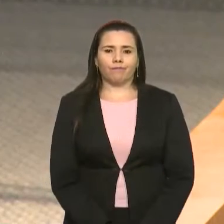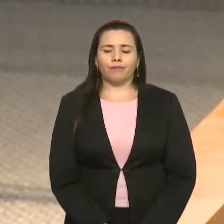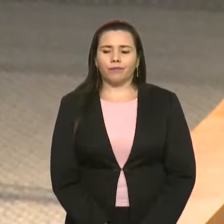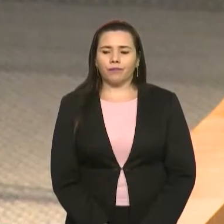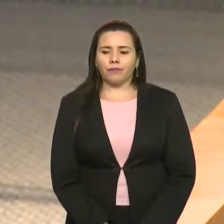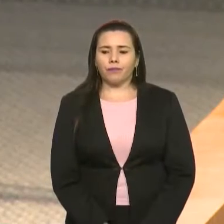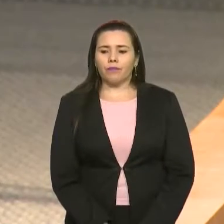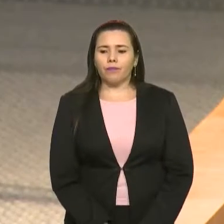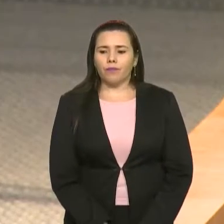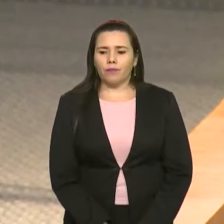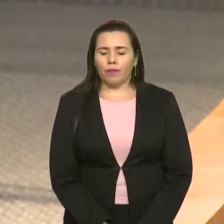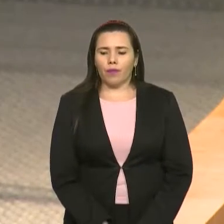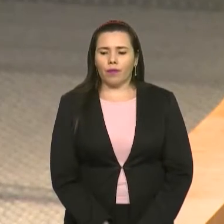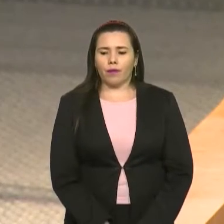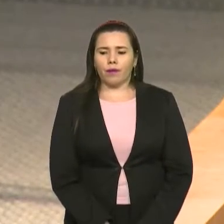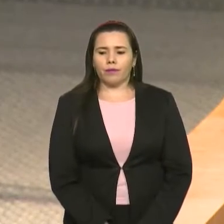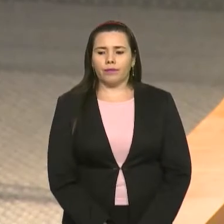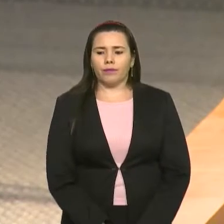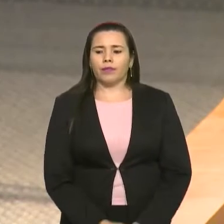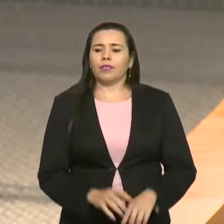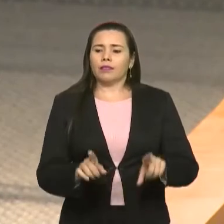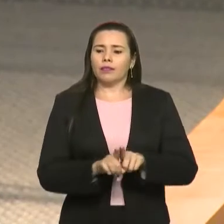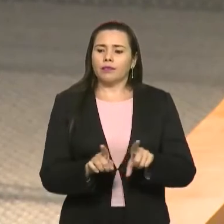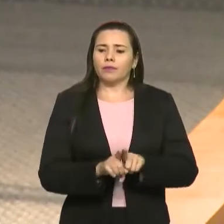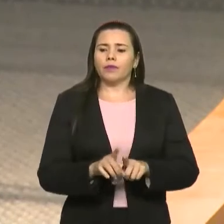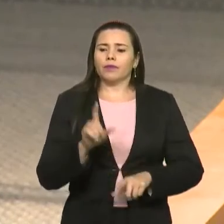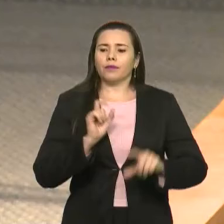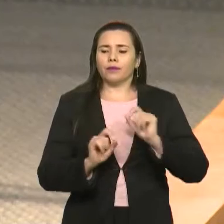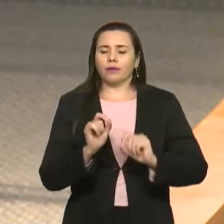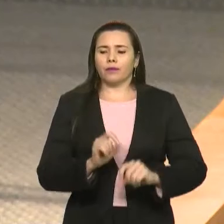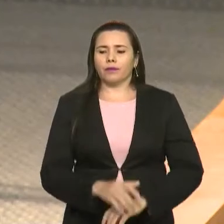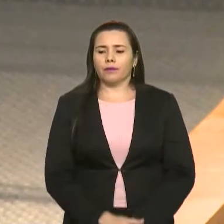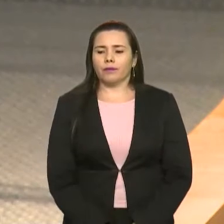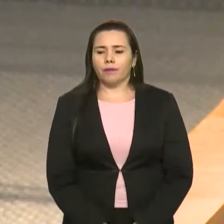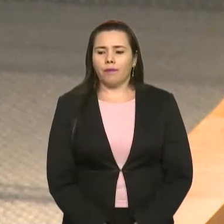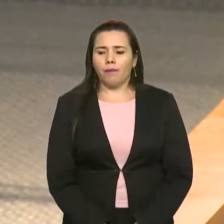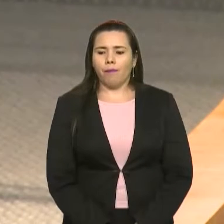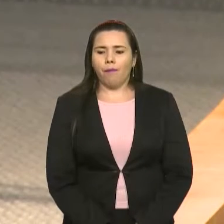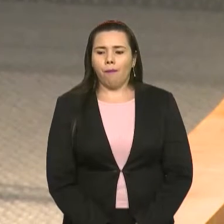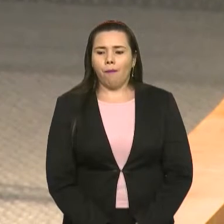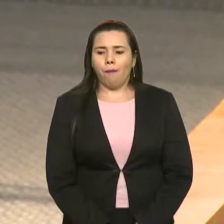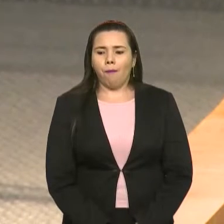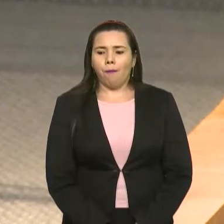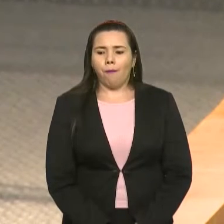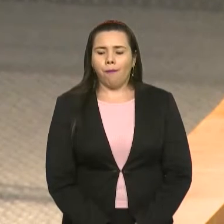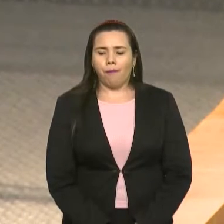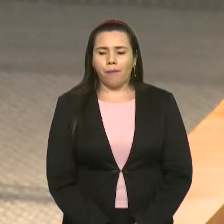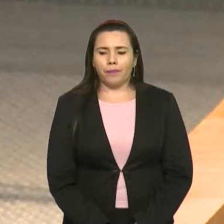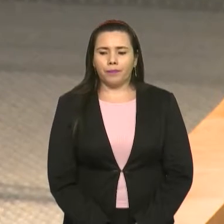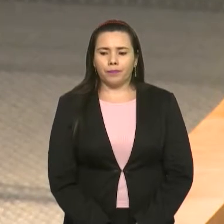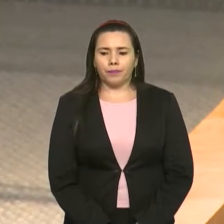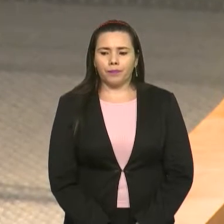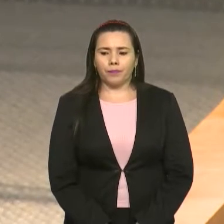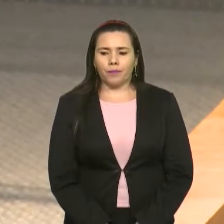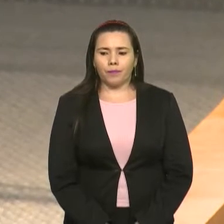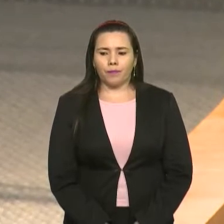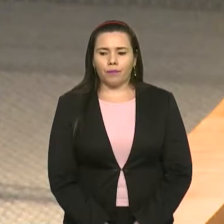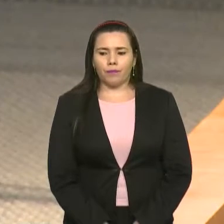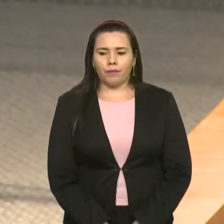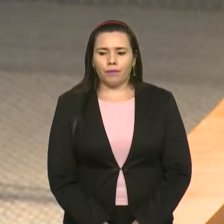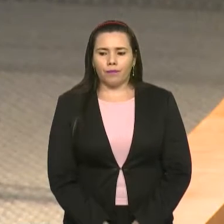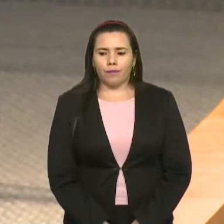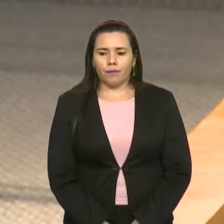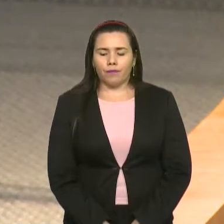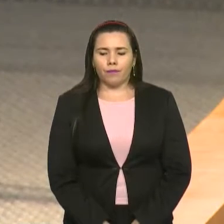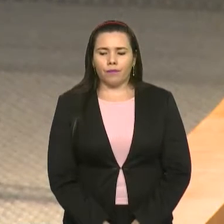do alternativo ou o caderno alternativo para veicular aquilo de mais forte que temos no Estado, que é